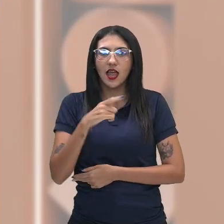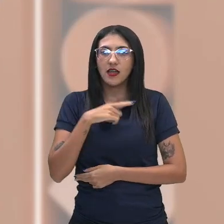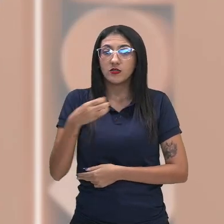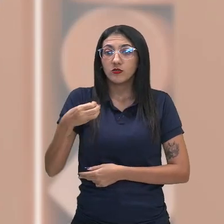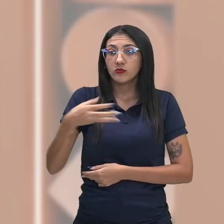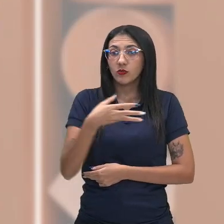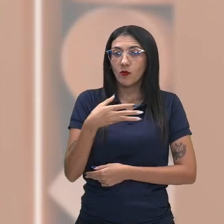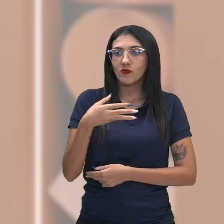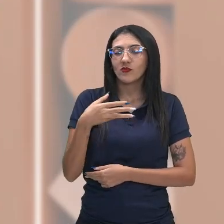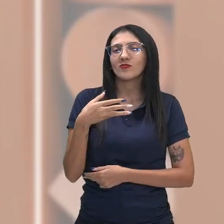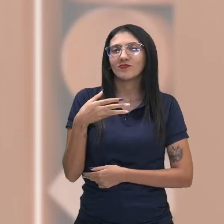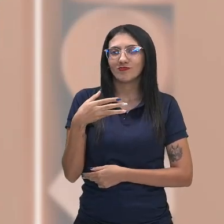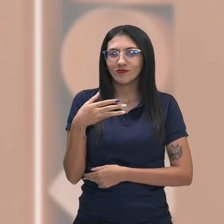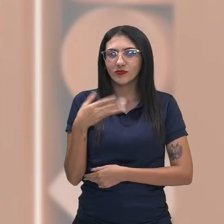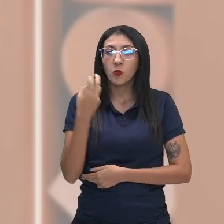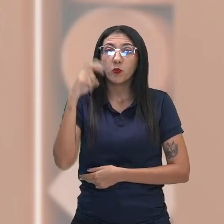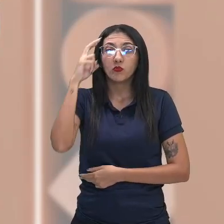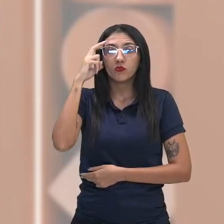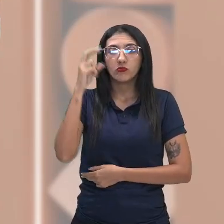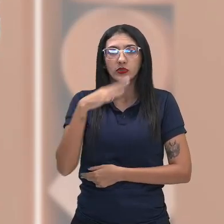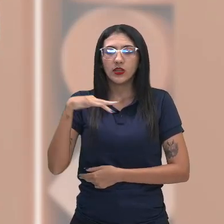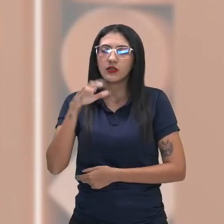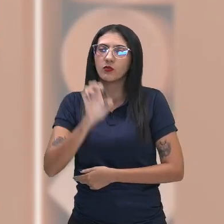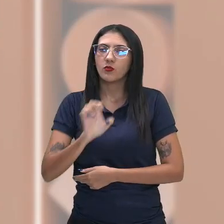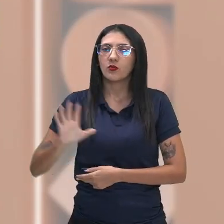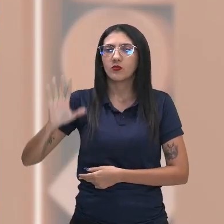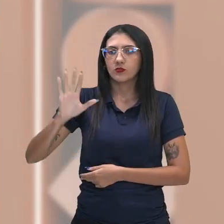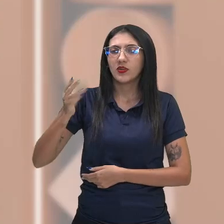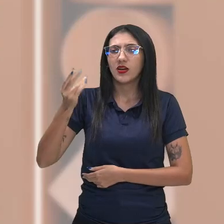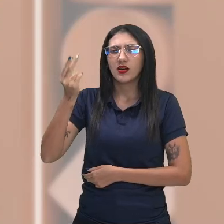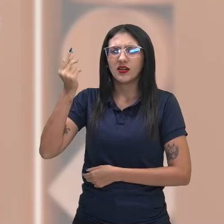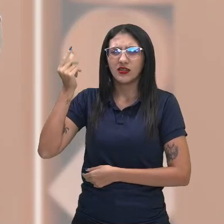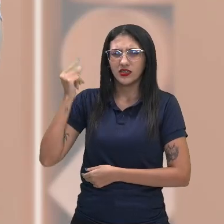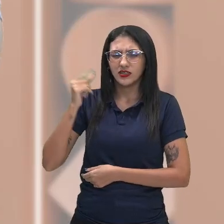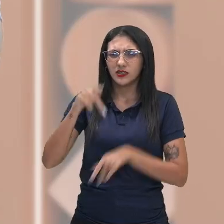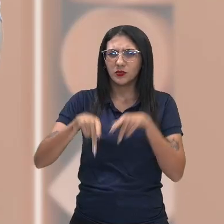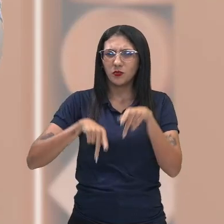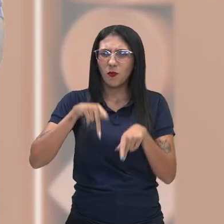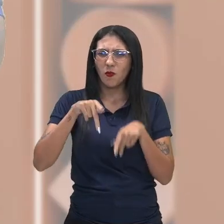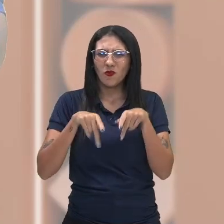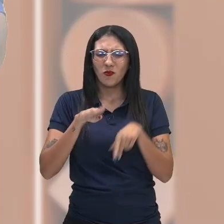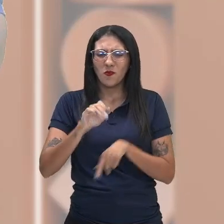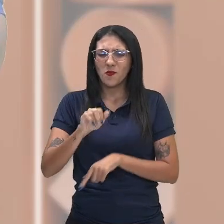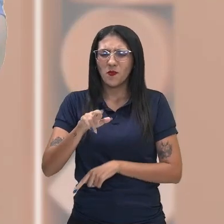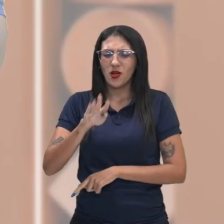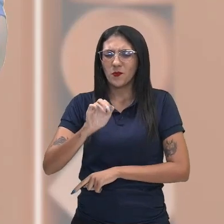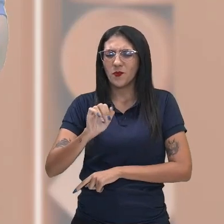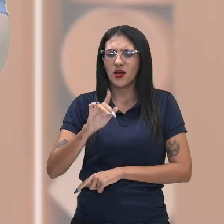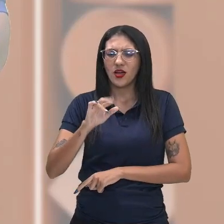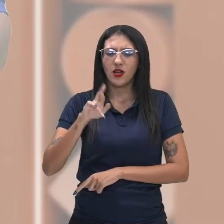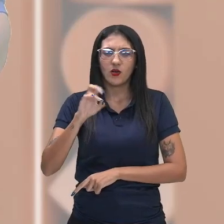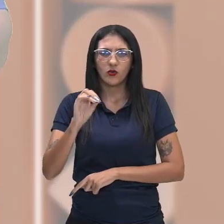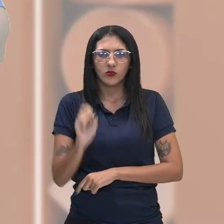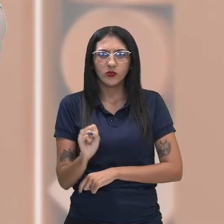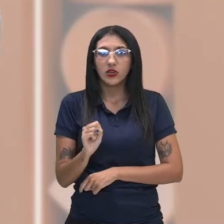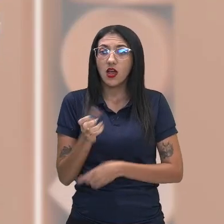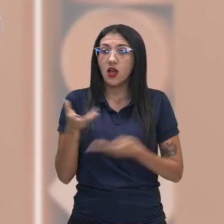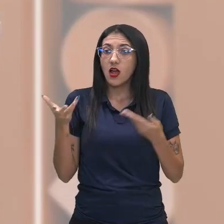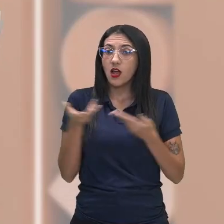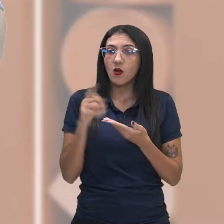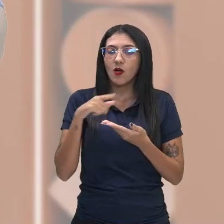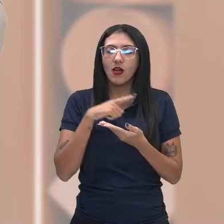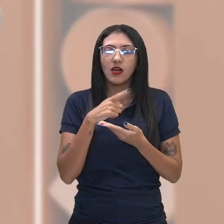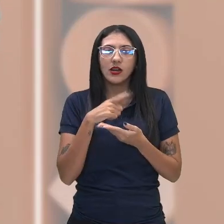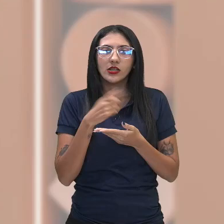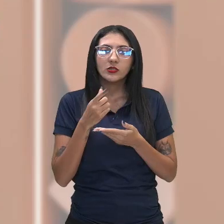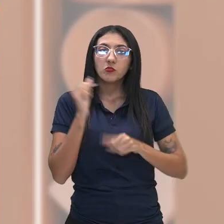dessa Europa, né? Com muitos povos que antes eram chamados de povos bárbaros, agora estarão ali